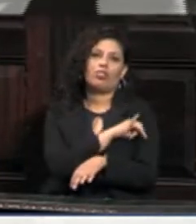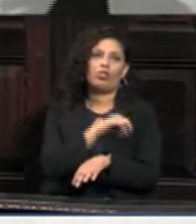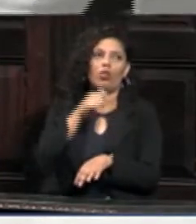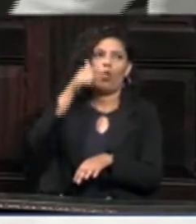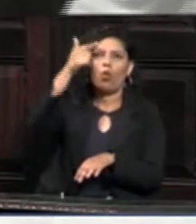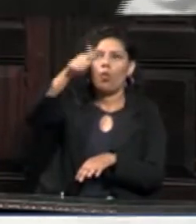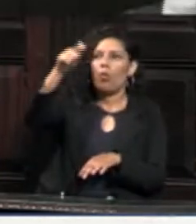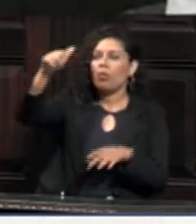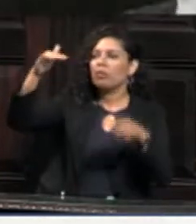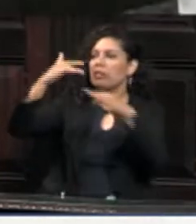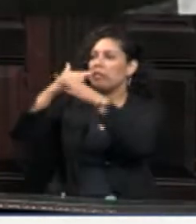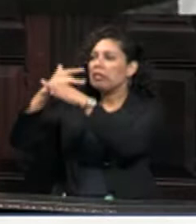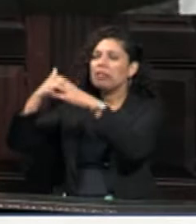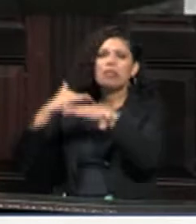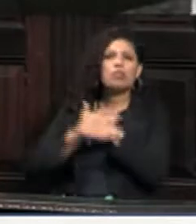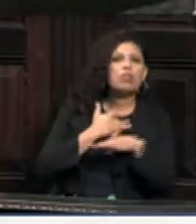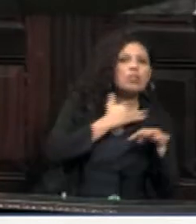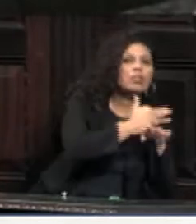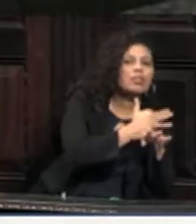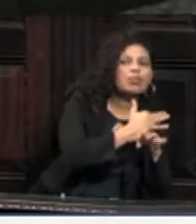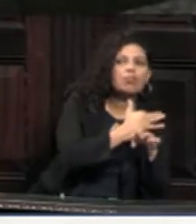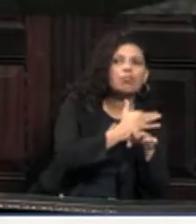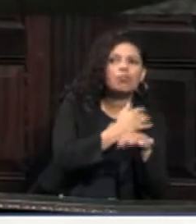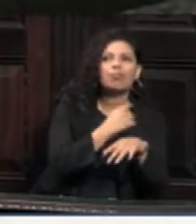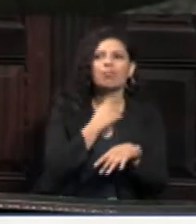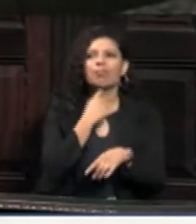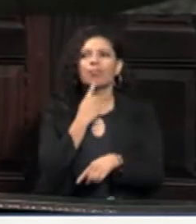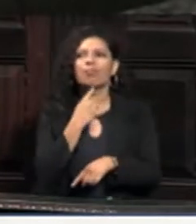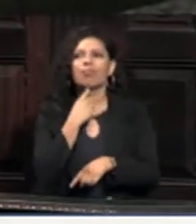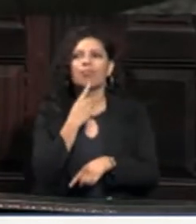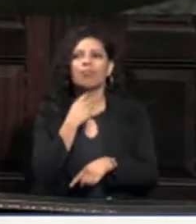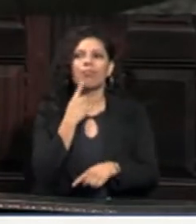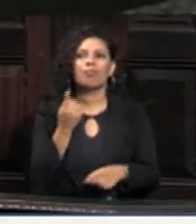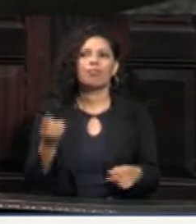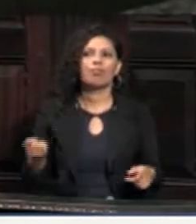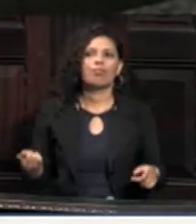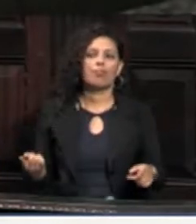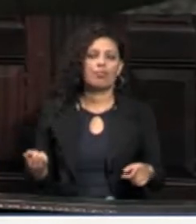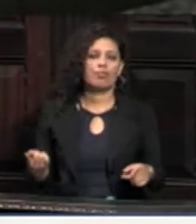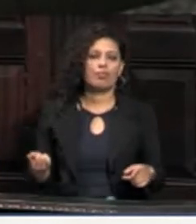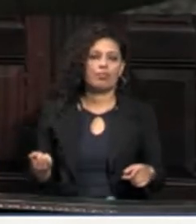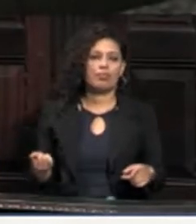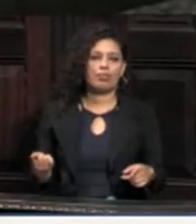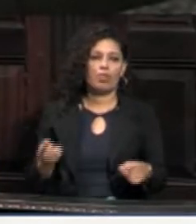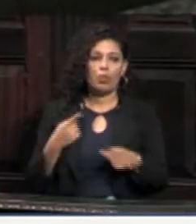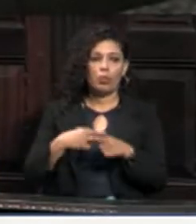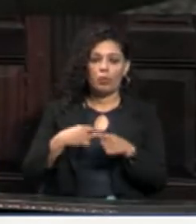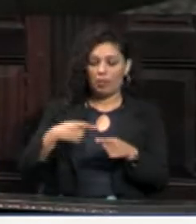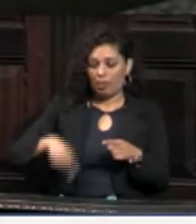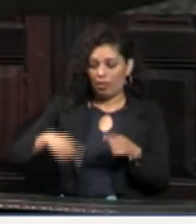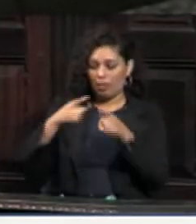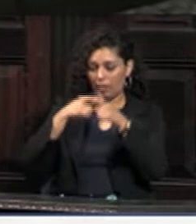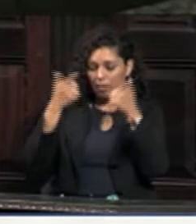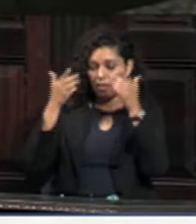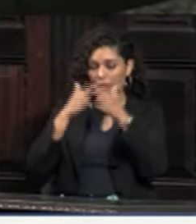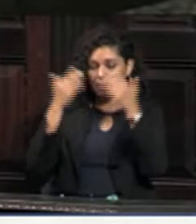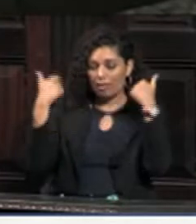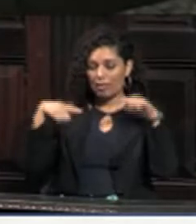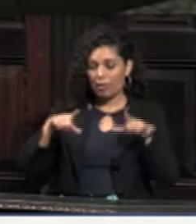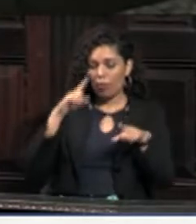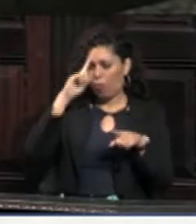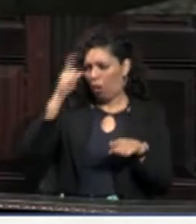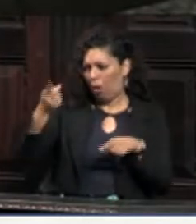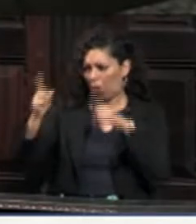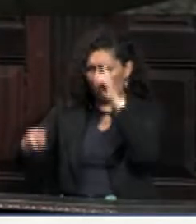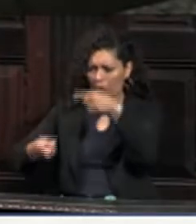nos falta competência para tal, que é a competência das câmaras de vereadores,